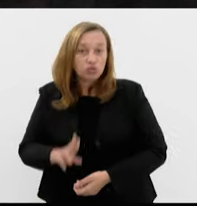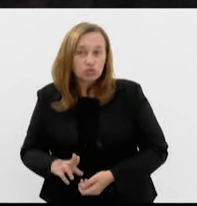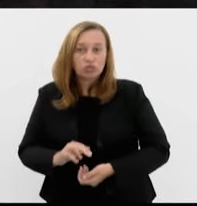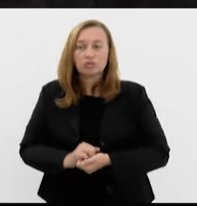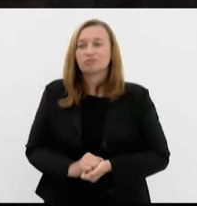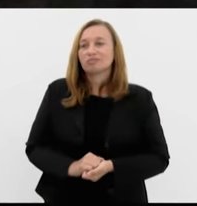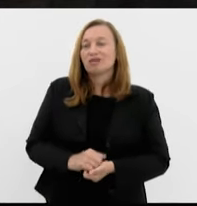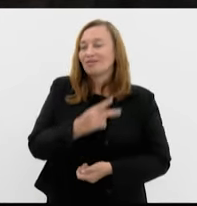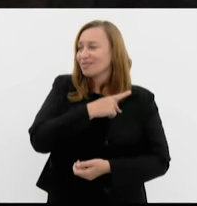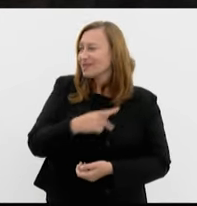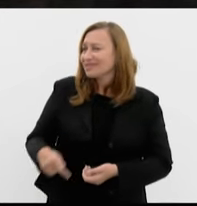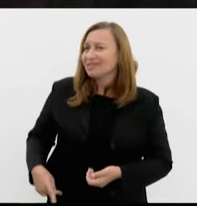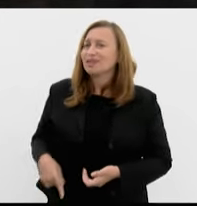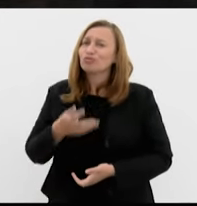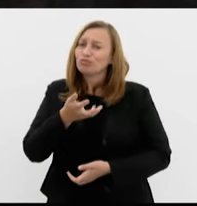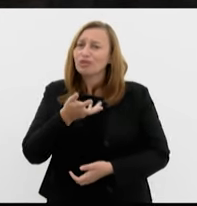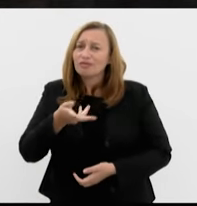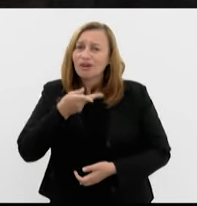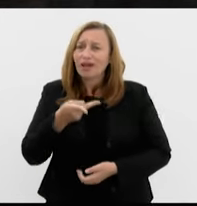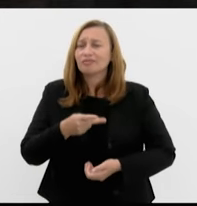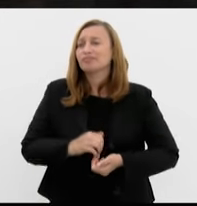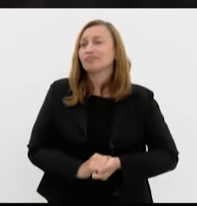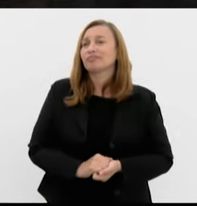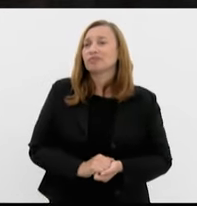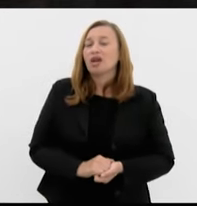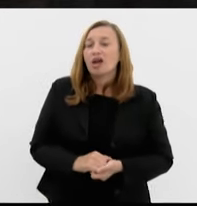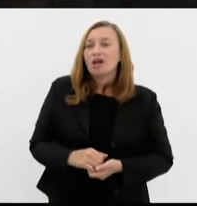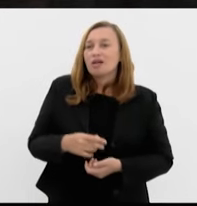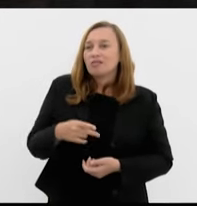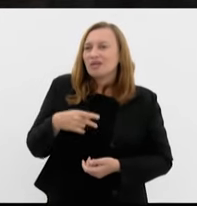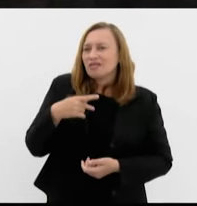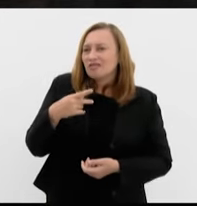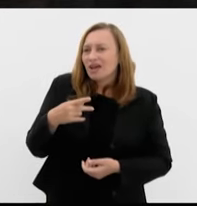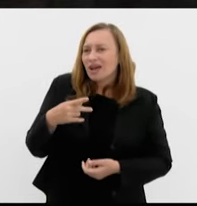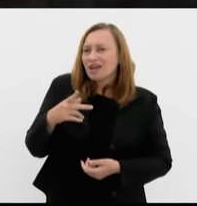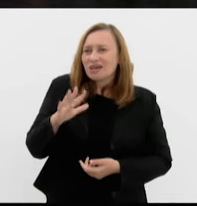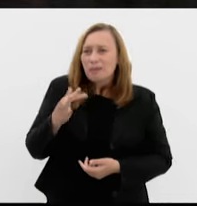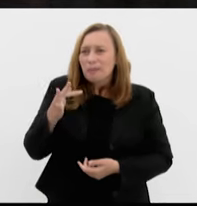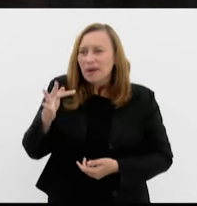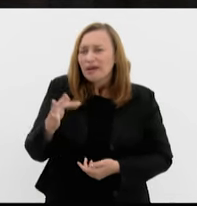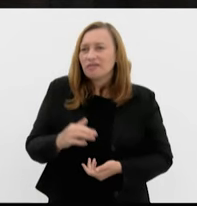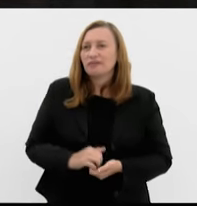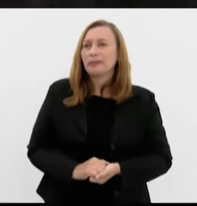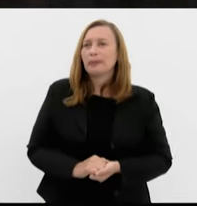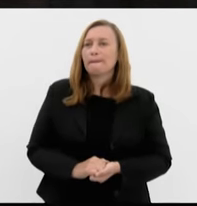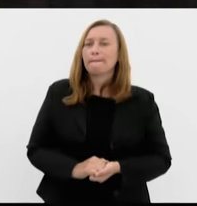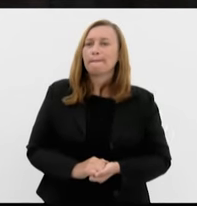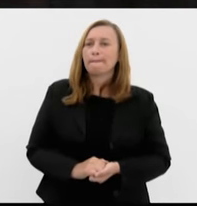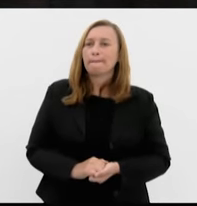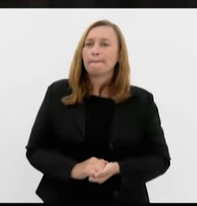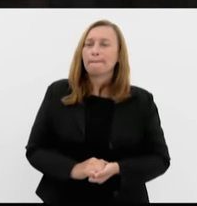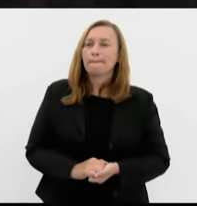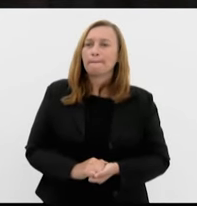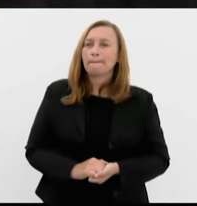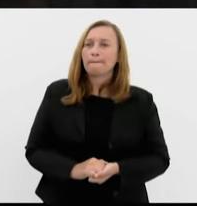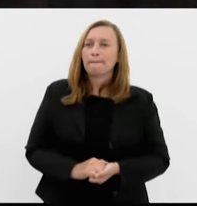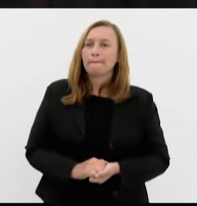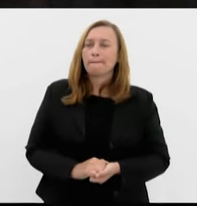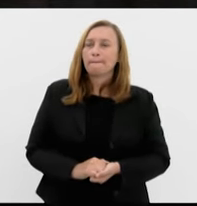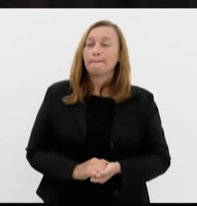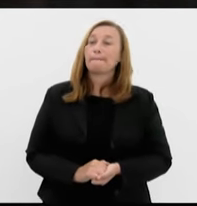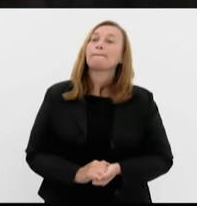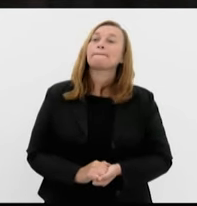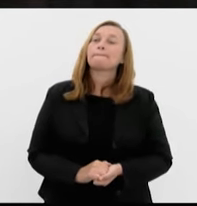querida Presidente eu quero dizer o seguinte que o meu breve comentário é acerca da nota técnica do Ministério da